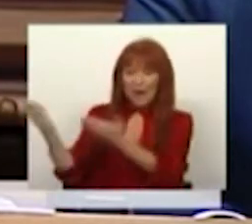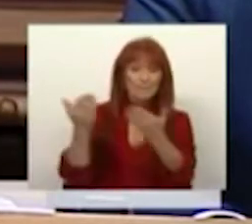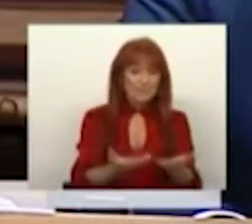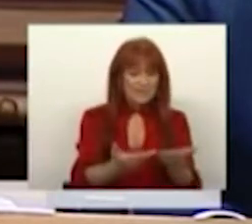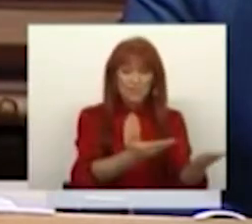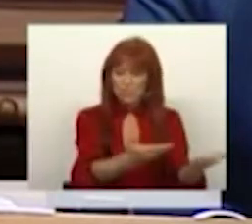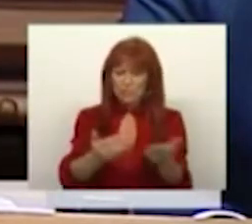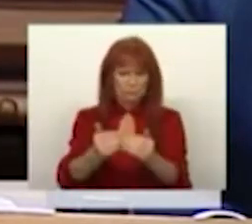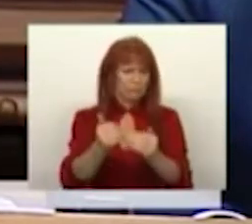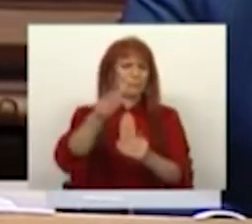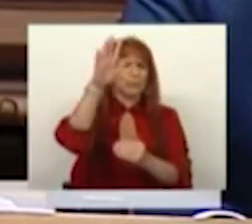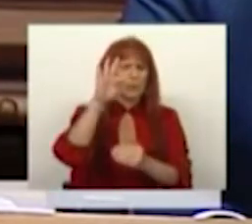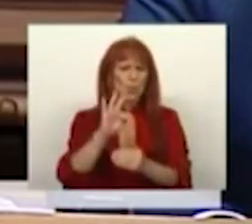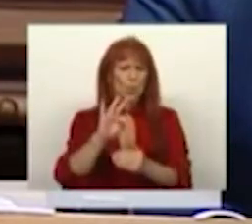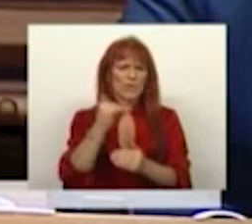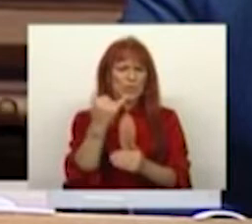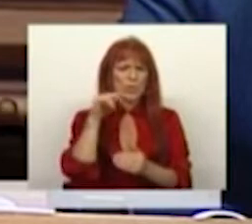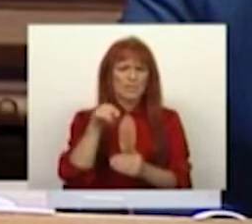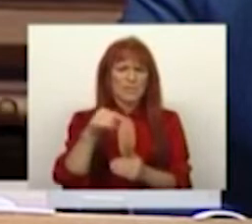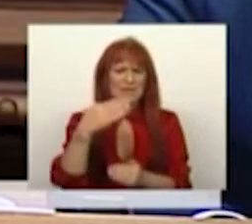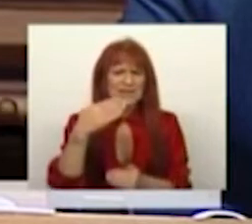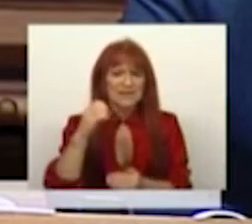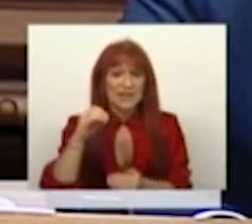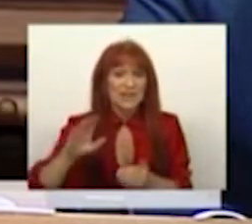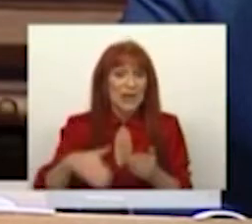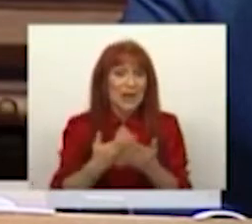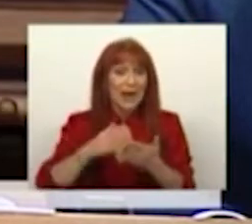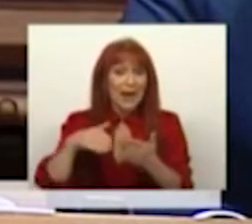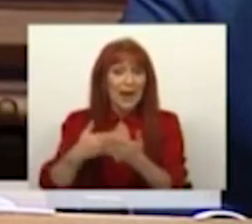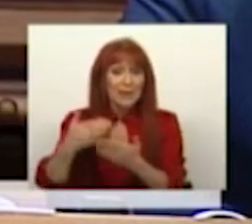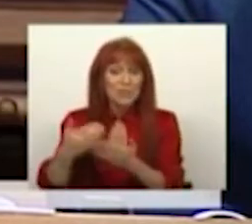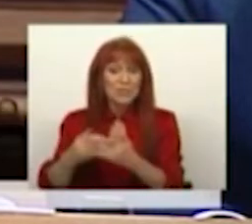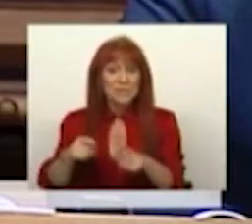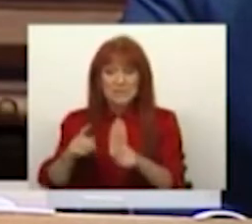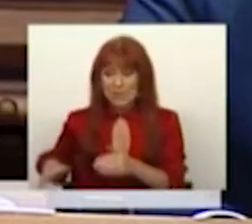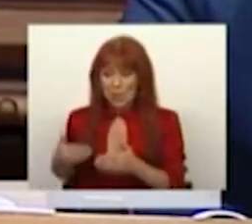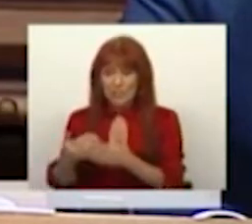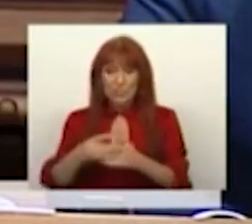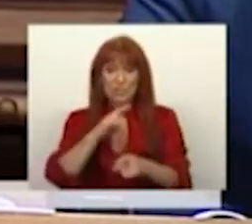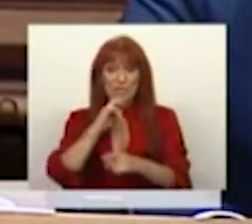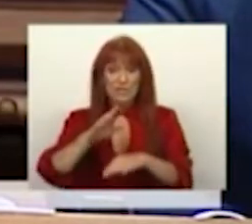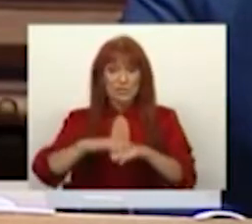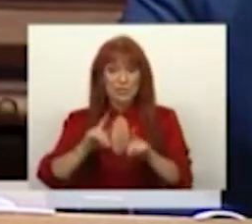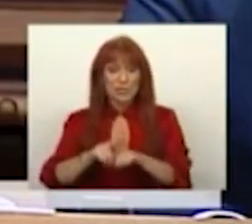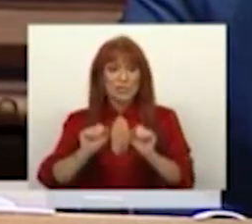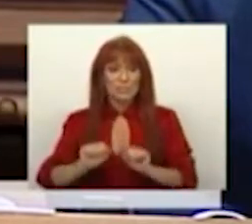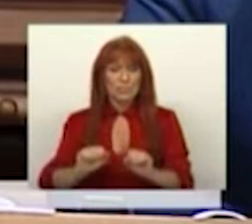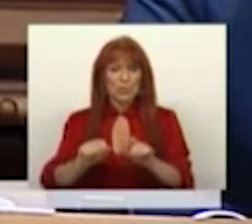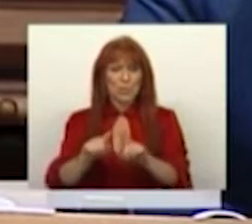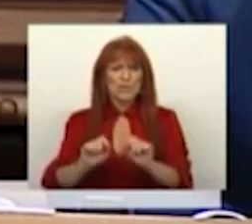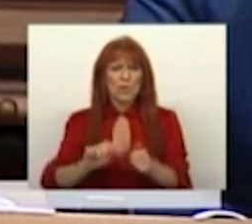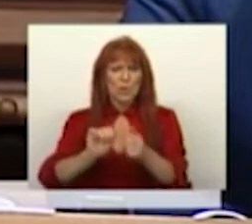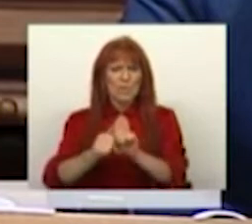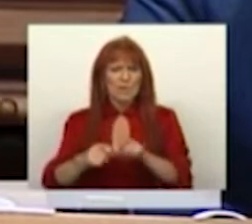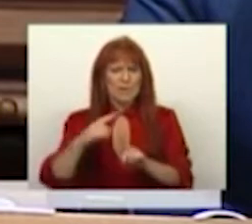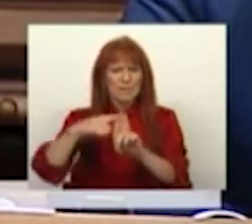momento ultrapassam os 42.700 candidaturas só apresentadas neste aviso que lançámos para o Converte Mais,